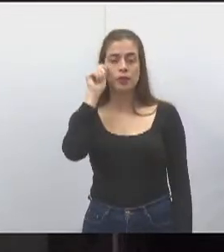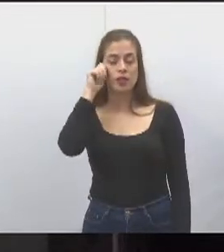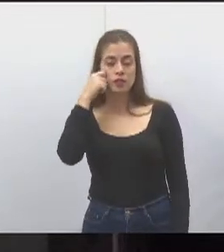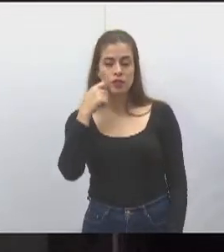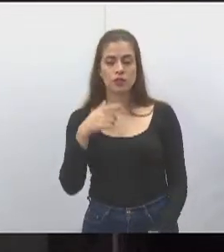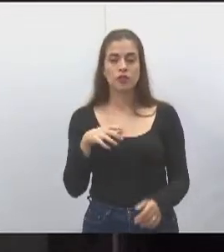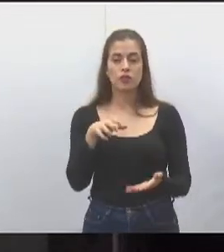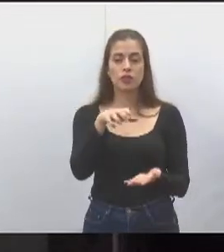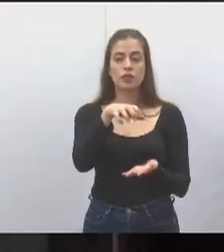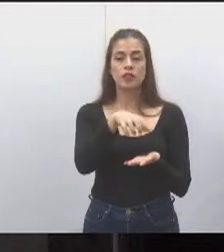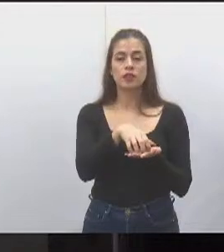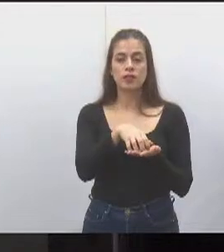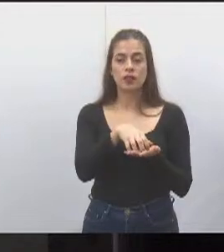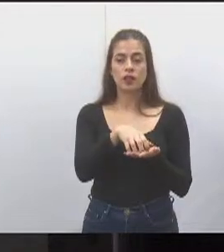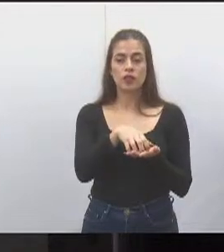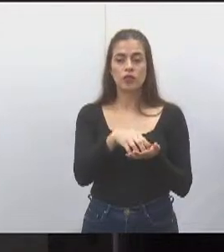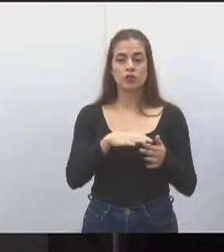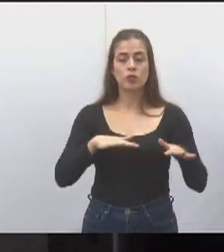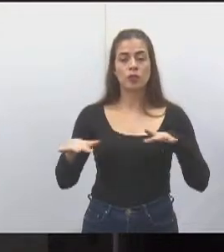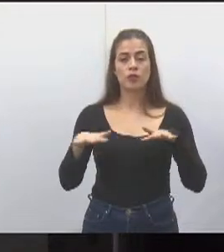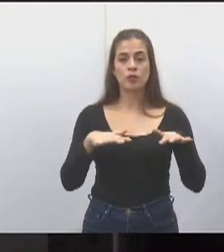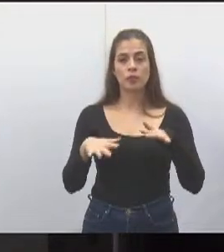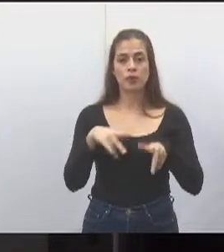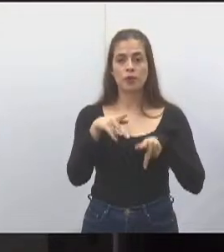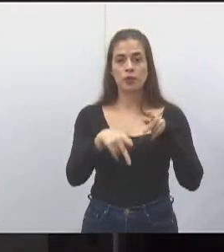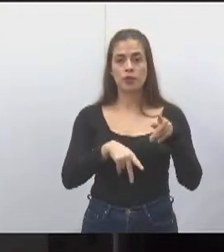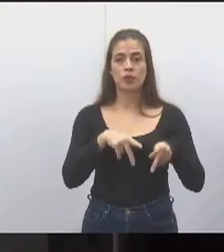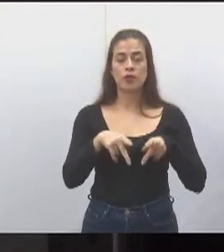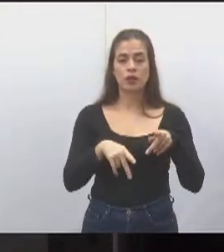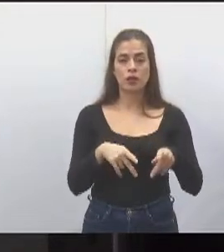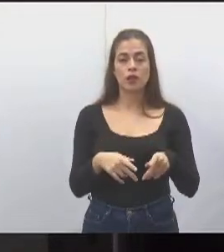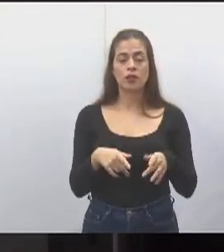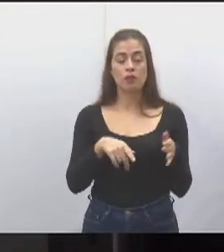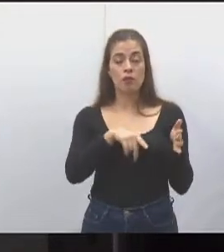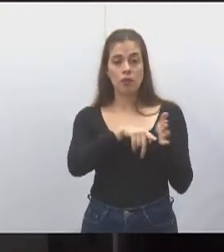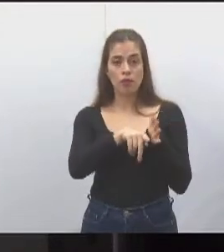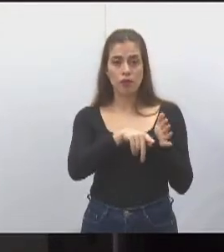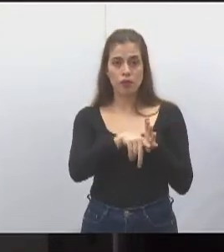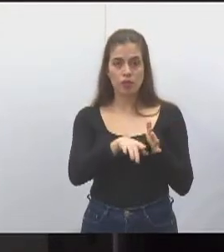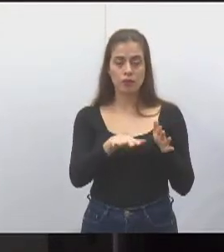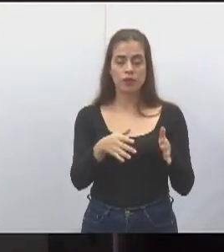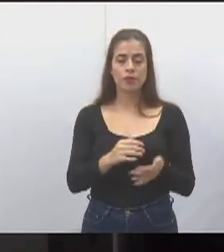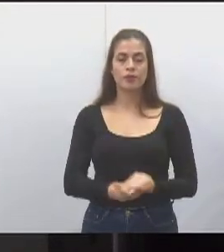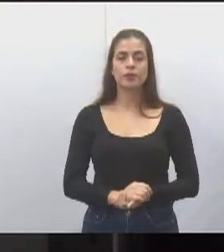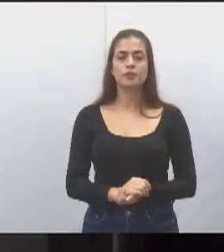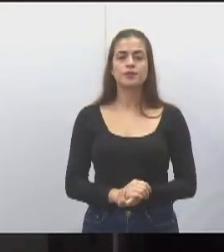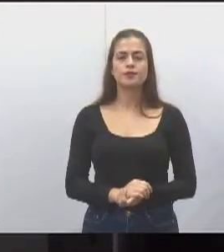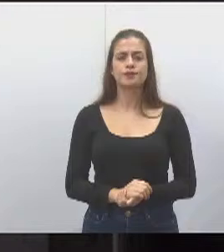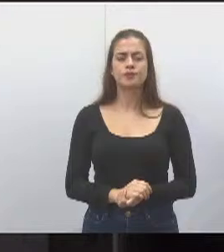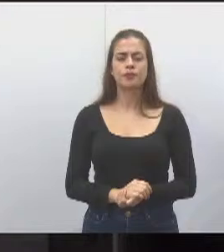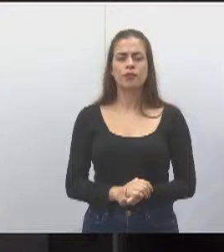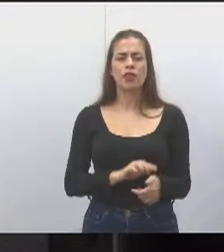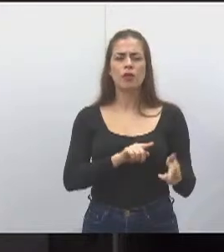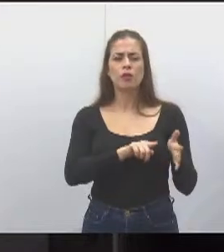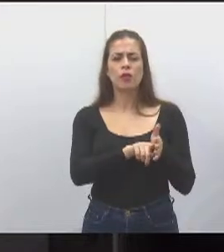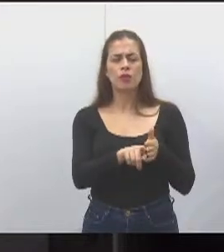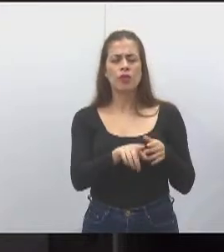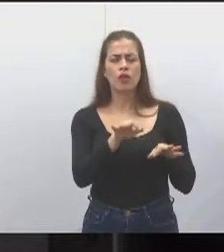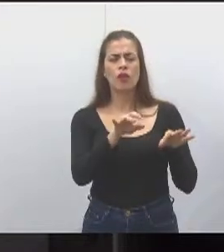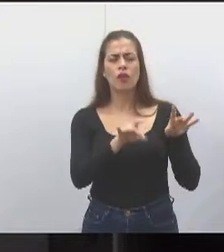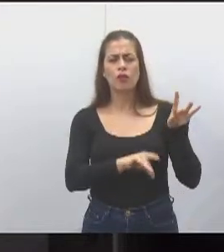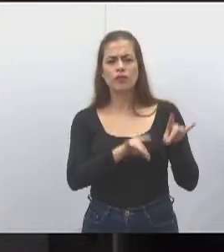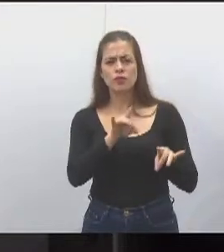Populares. Quero trazer algumas perguntas também sobre a questão das